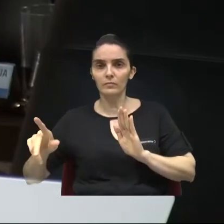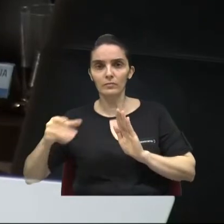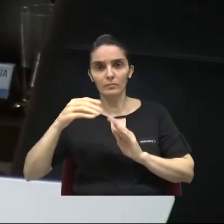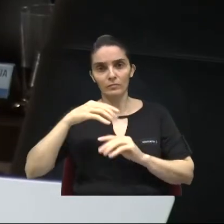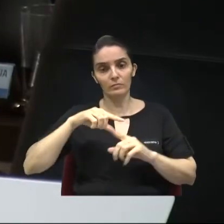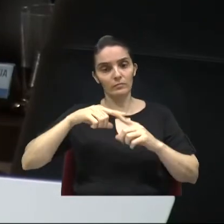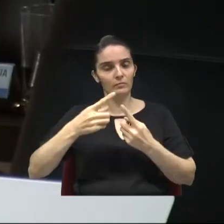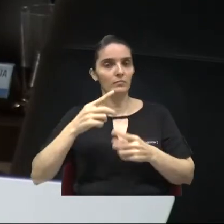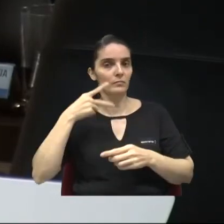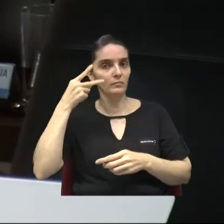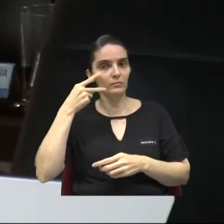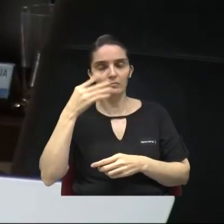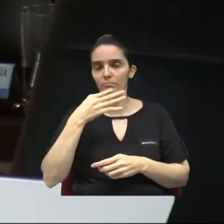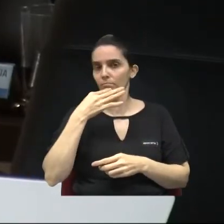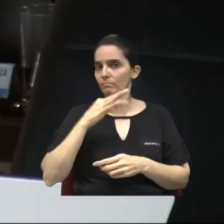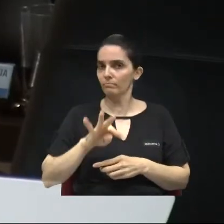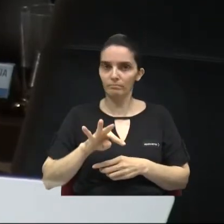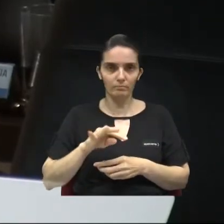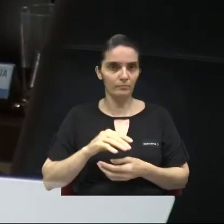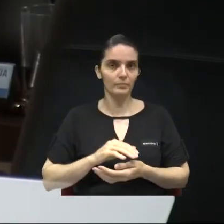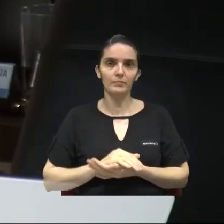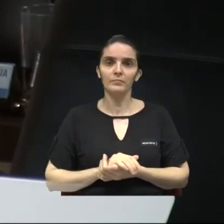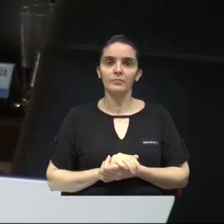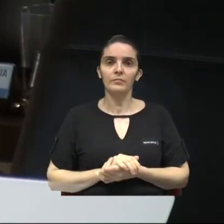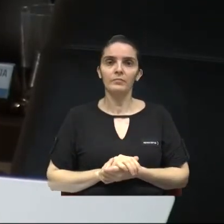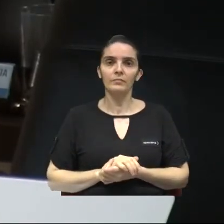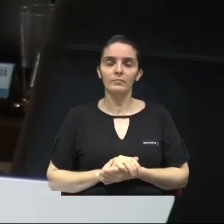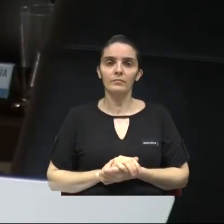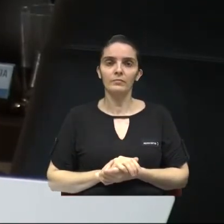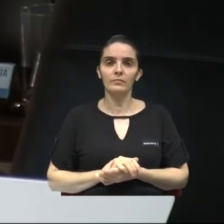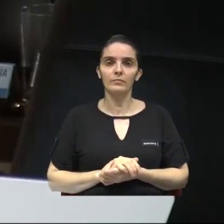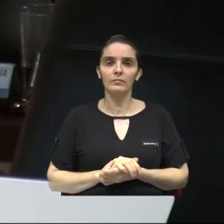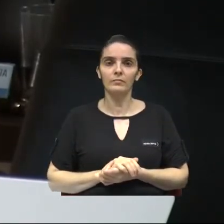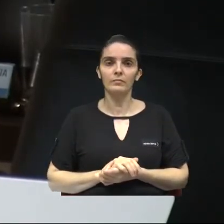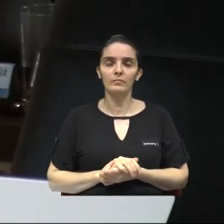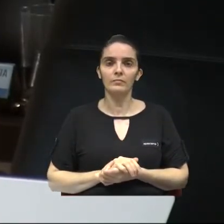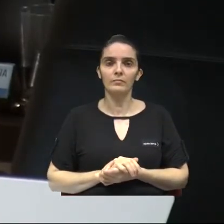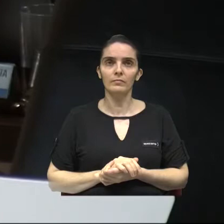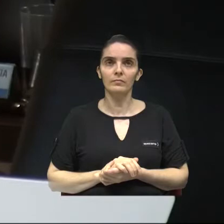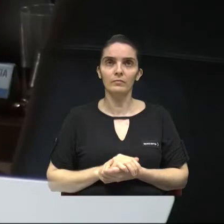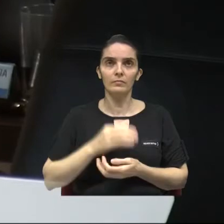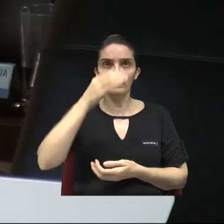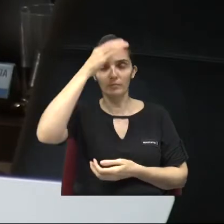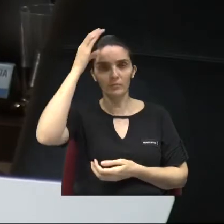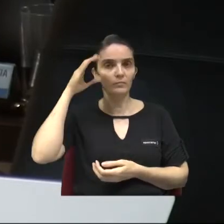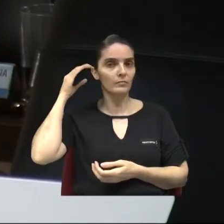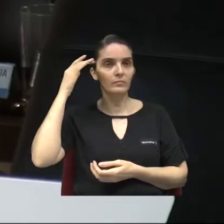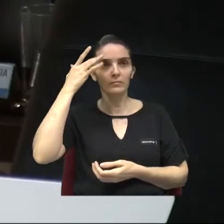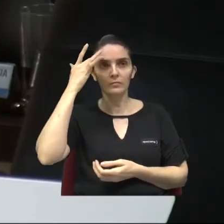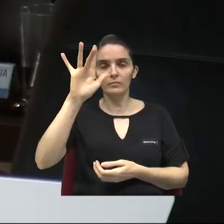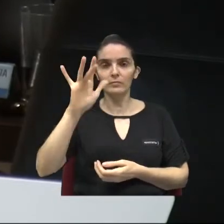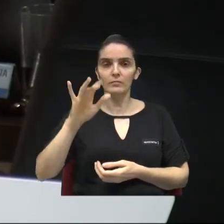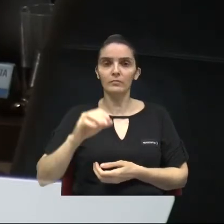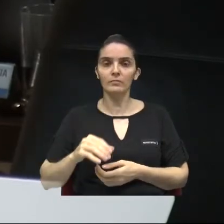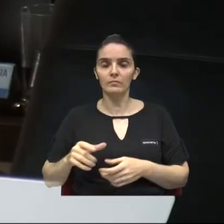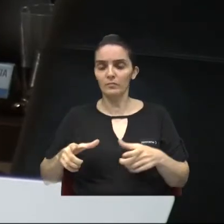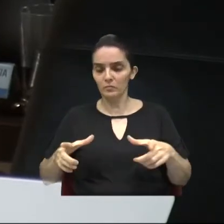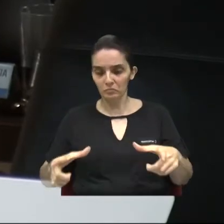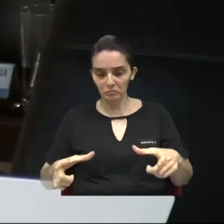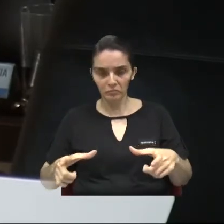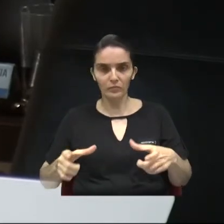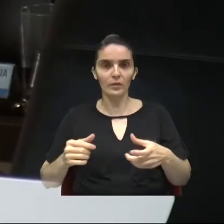Eu, pelo menos, desconheço a necessidade, muitas vezes, de determinados segmentos, com relação à viabilidade,